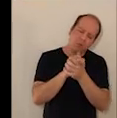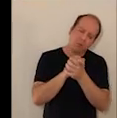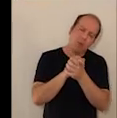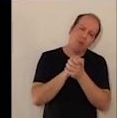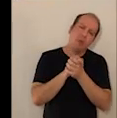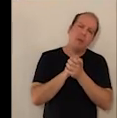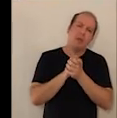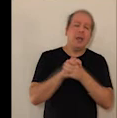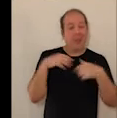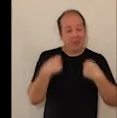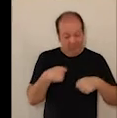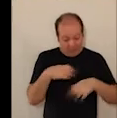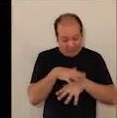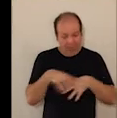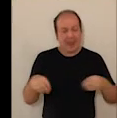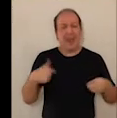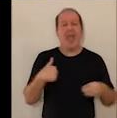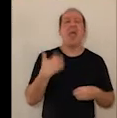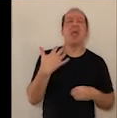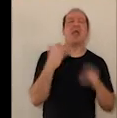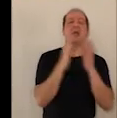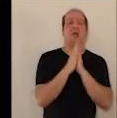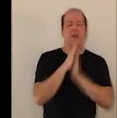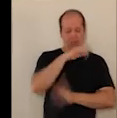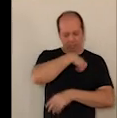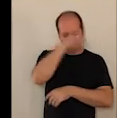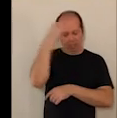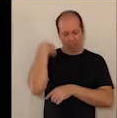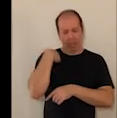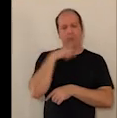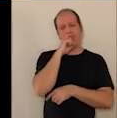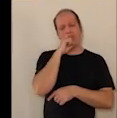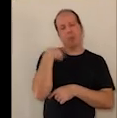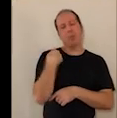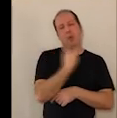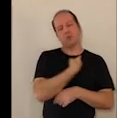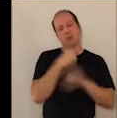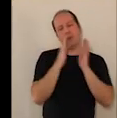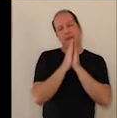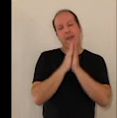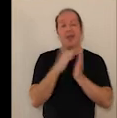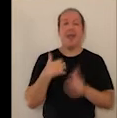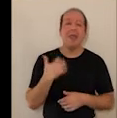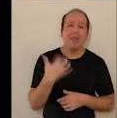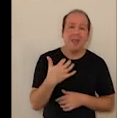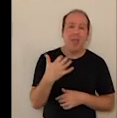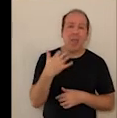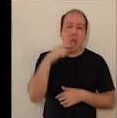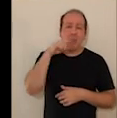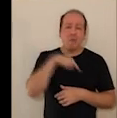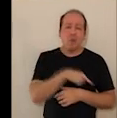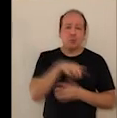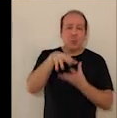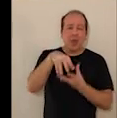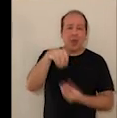sare? Sim, quero. E já vou rezar 3 Ave Marias e 3 Pai Nossos. É, quer mesmo? Do fundo de sua alma?